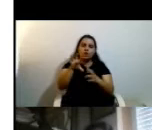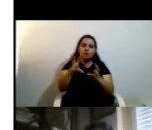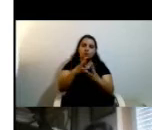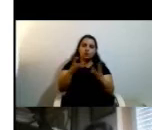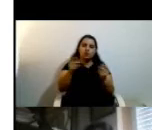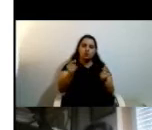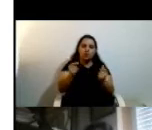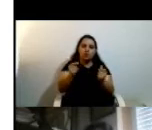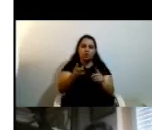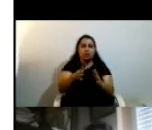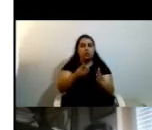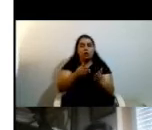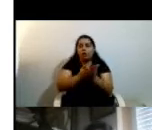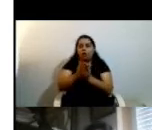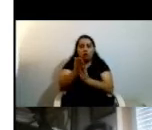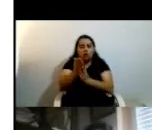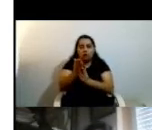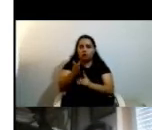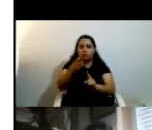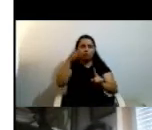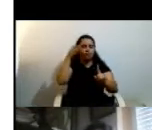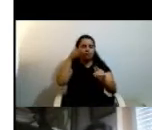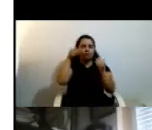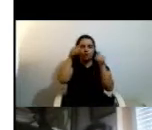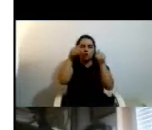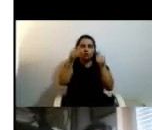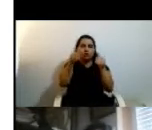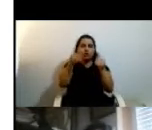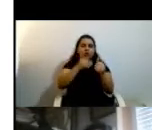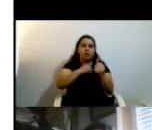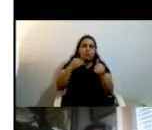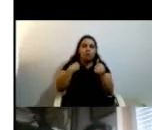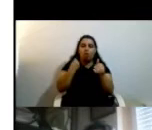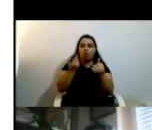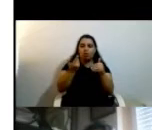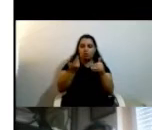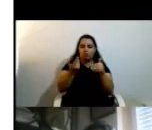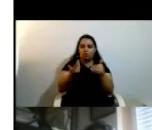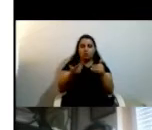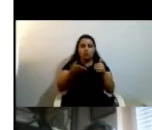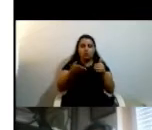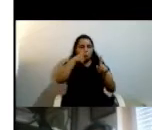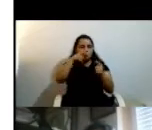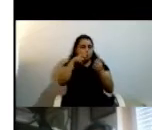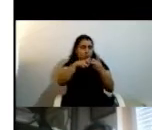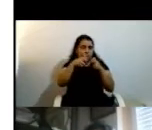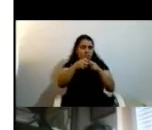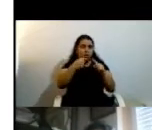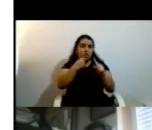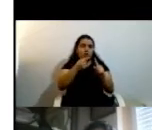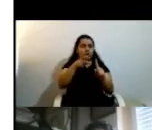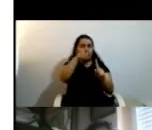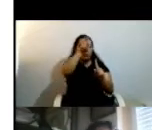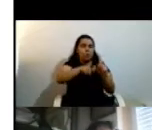paradigma biomédico ou biopsicológico do problema no indivíduo. Agora, voltando aqui às questões laborais